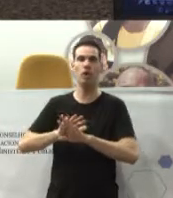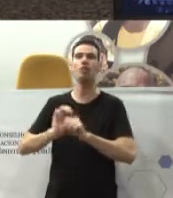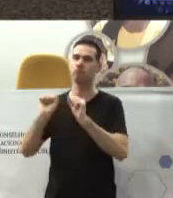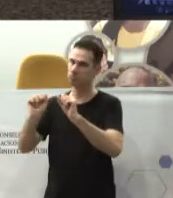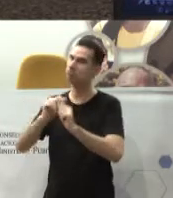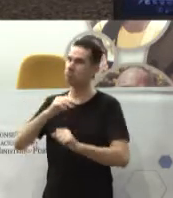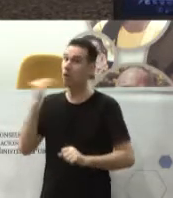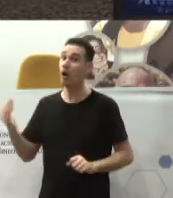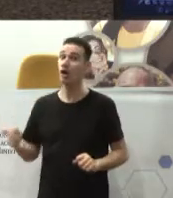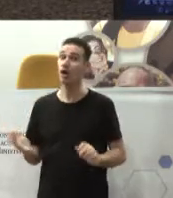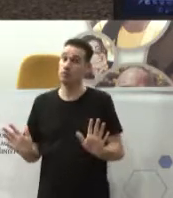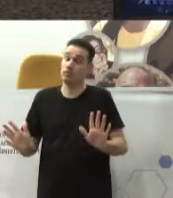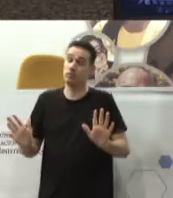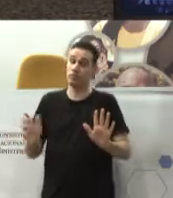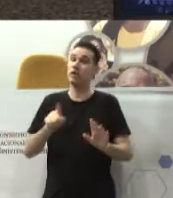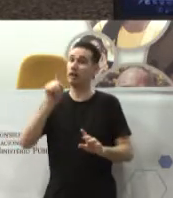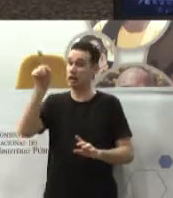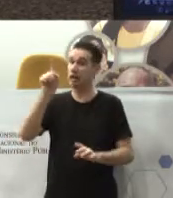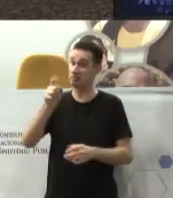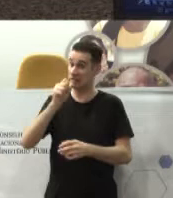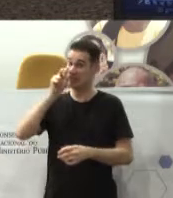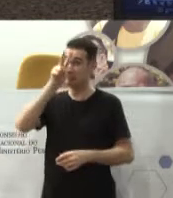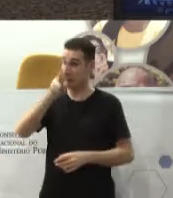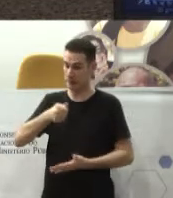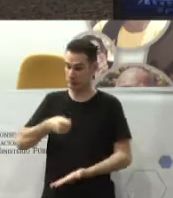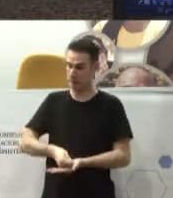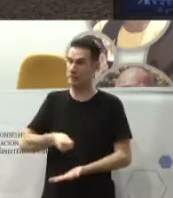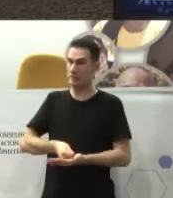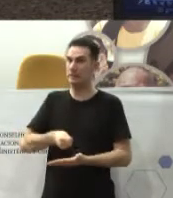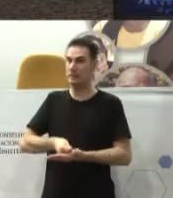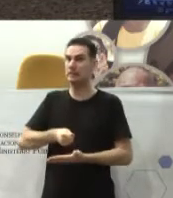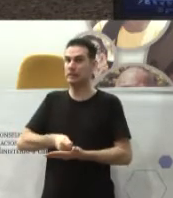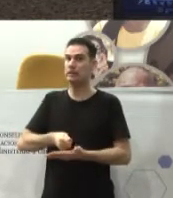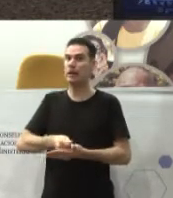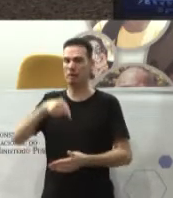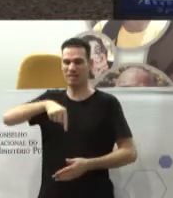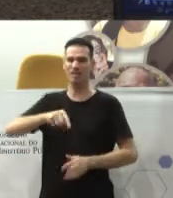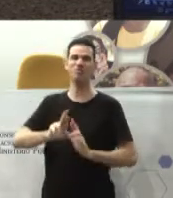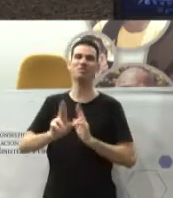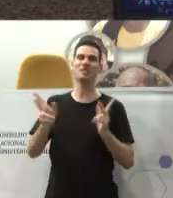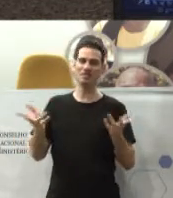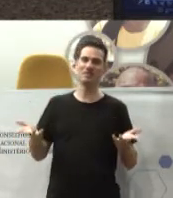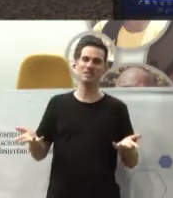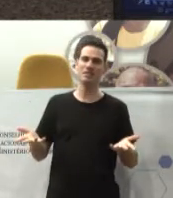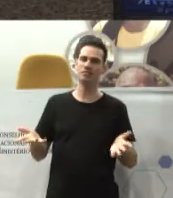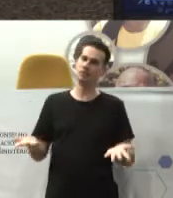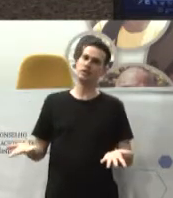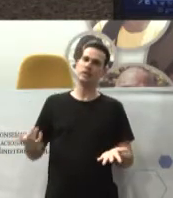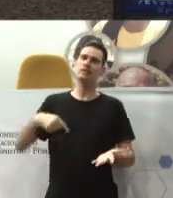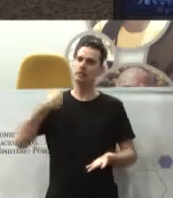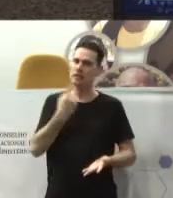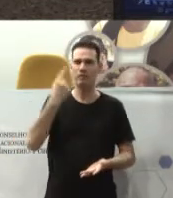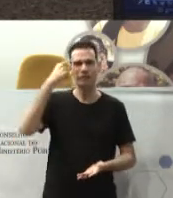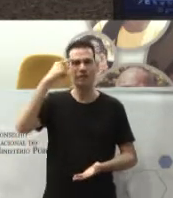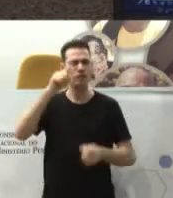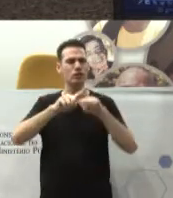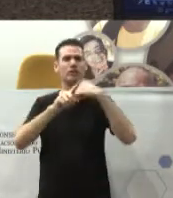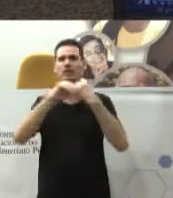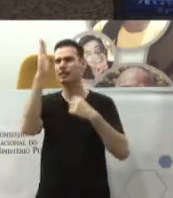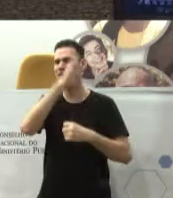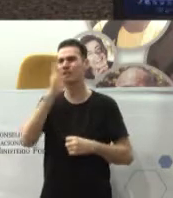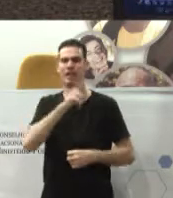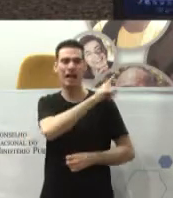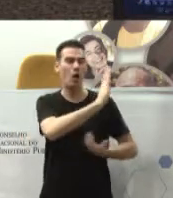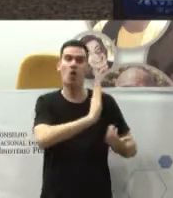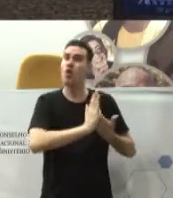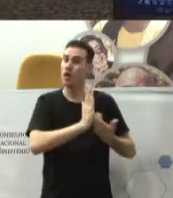fala isso. O judiciário não deve falar, não. Mas o Congresso tem obrigação. A sociedade brasileira, através do Congresso